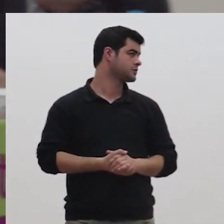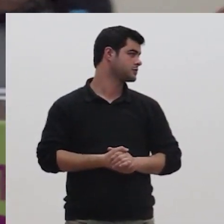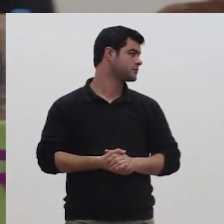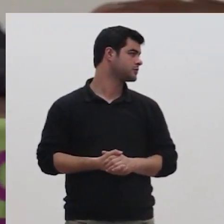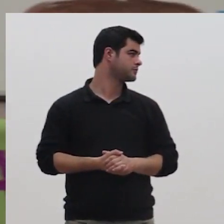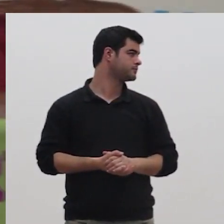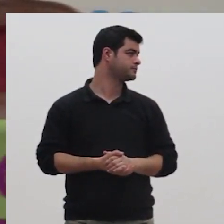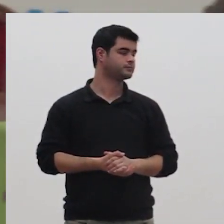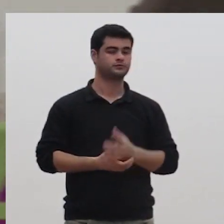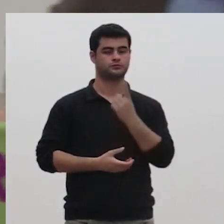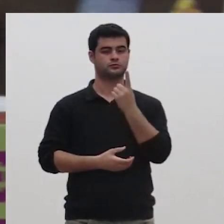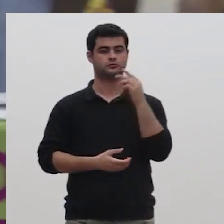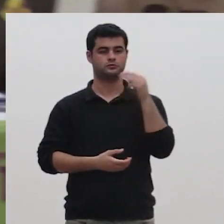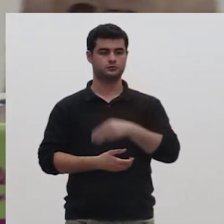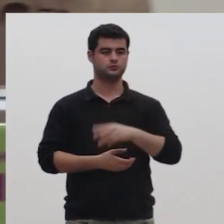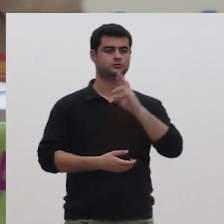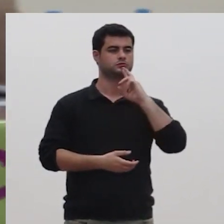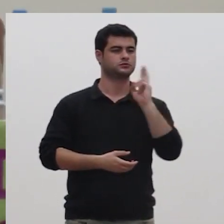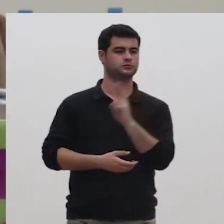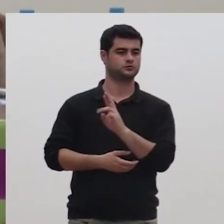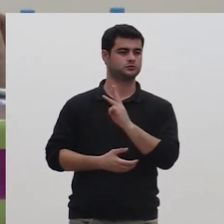1 minuto para a réplica.